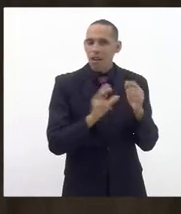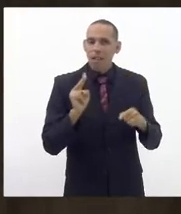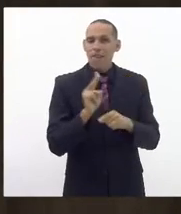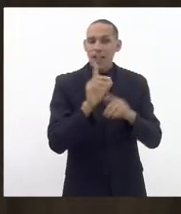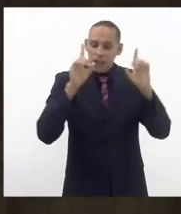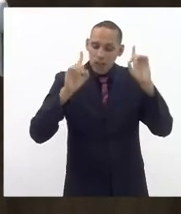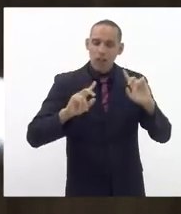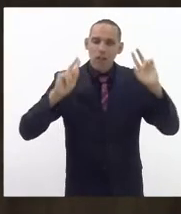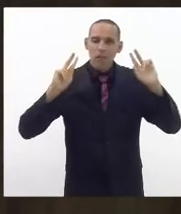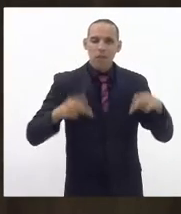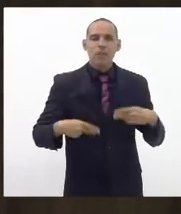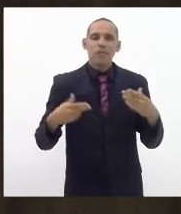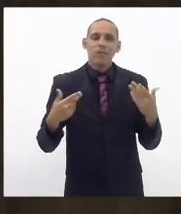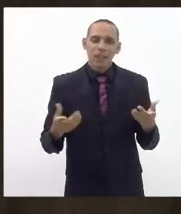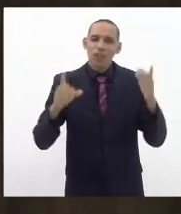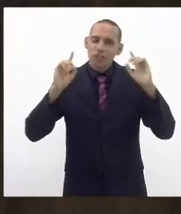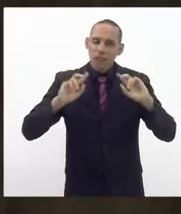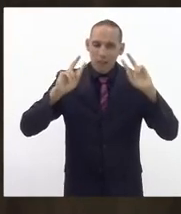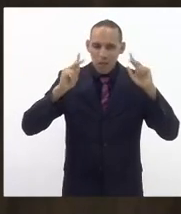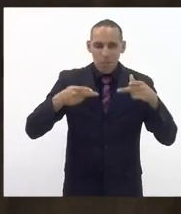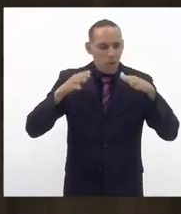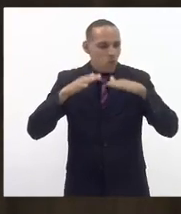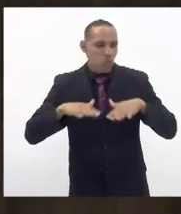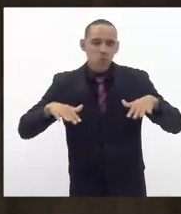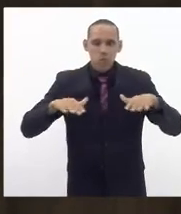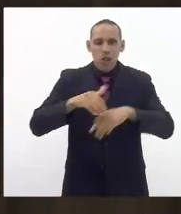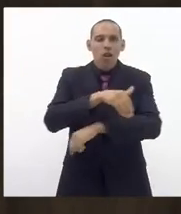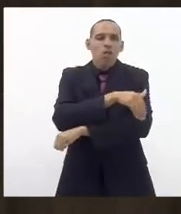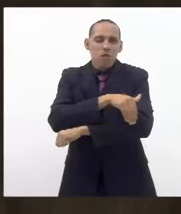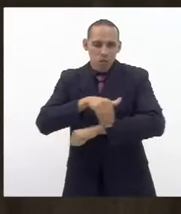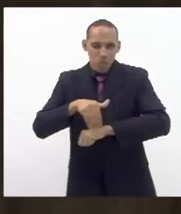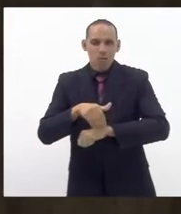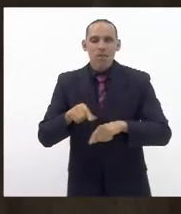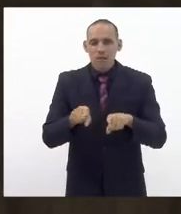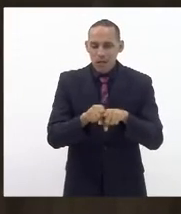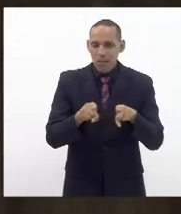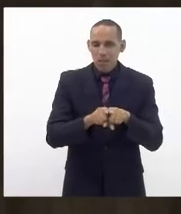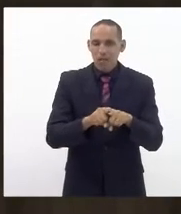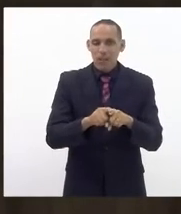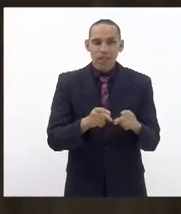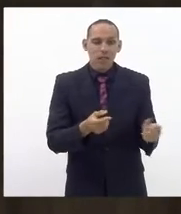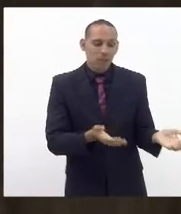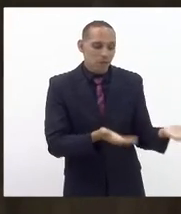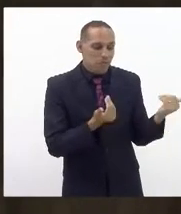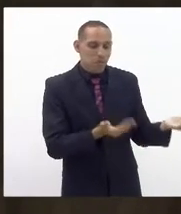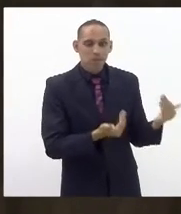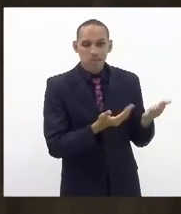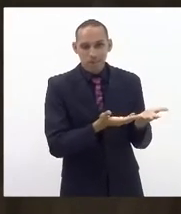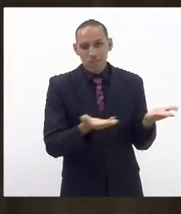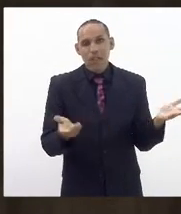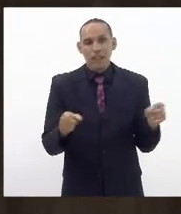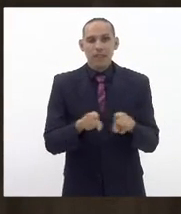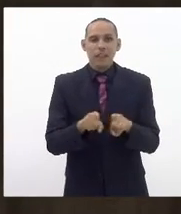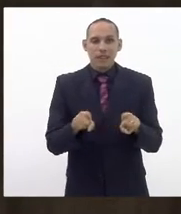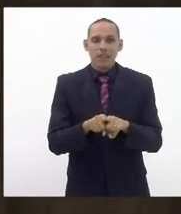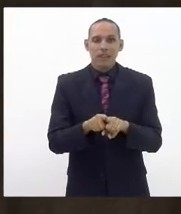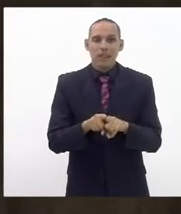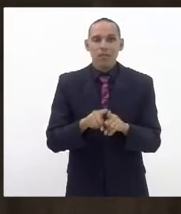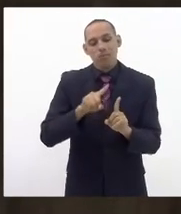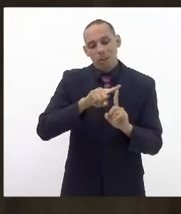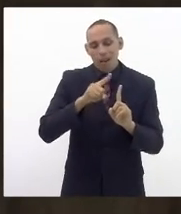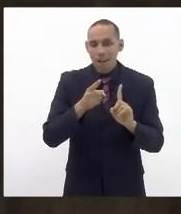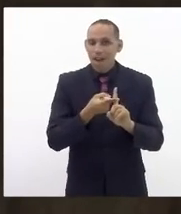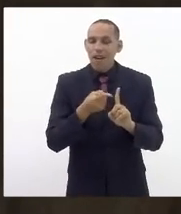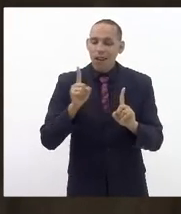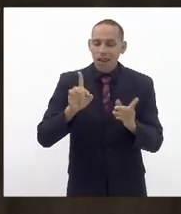humanos. Então, direitos humanos para as pessoas em situação de rua, para nossas meninas e adolescentes grávidas, que infelizmente